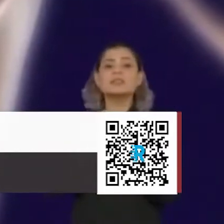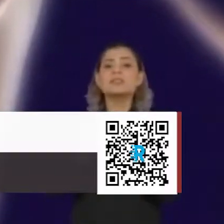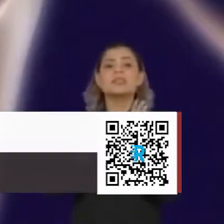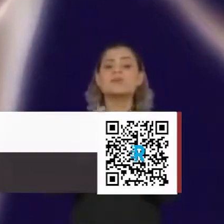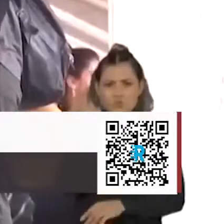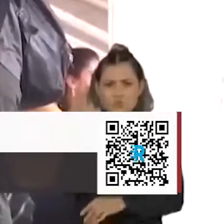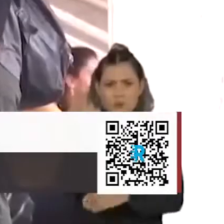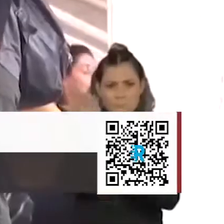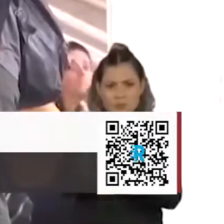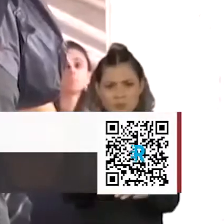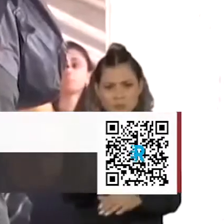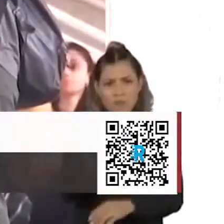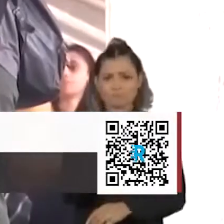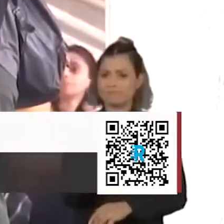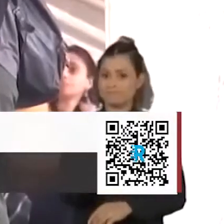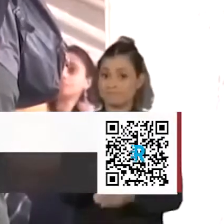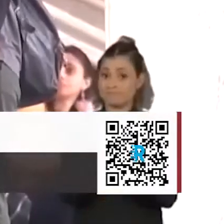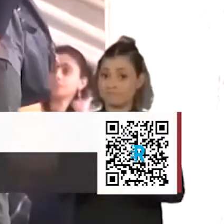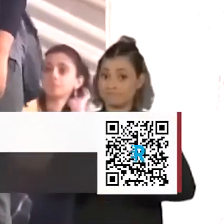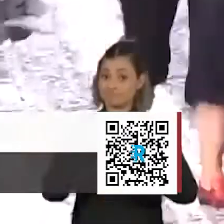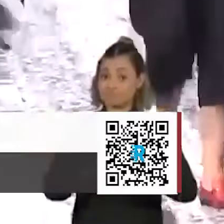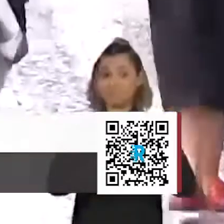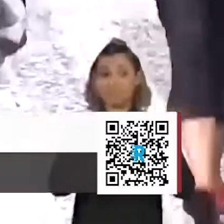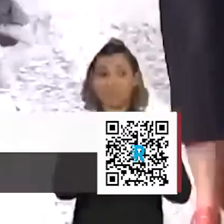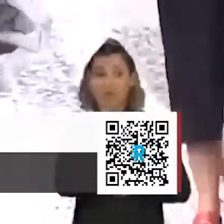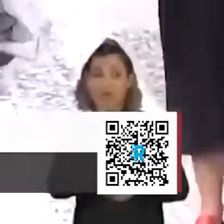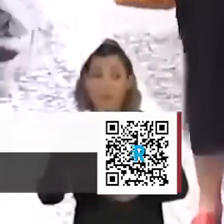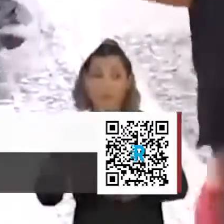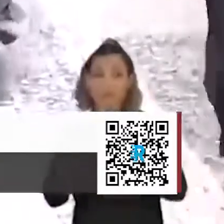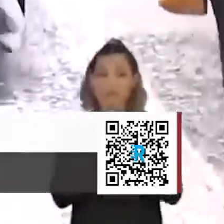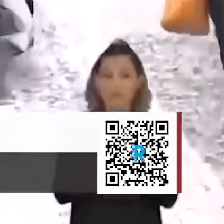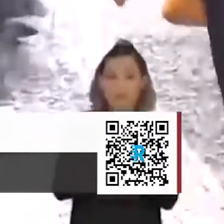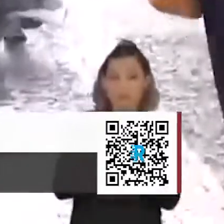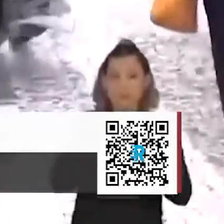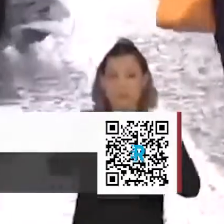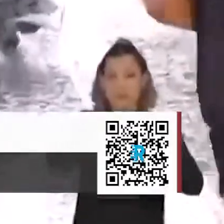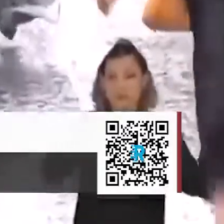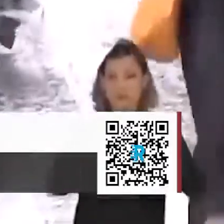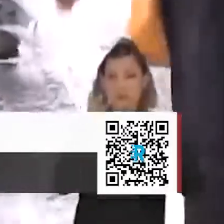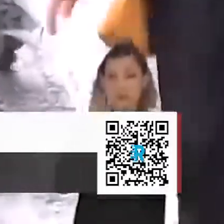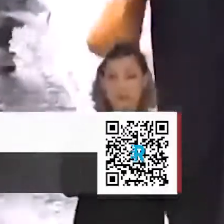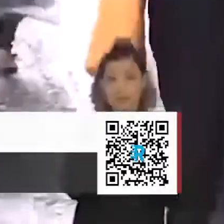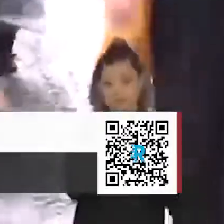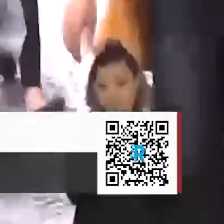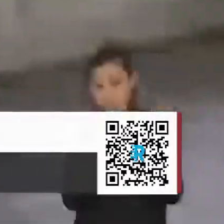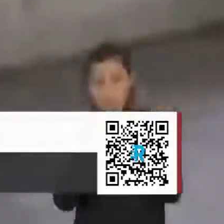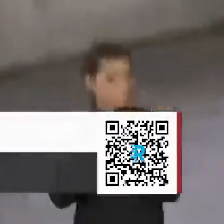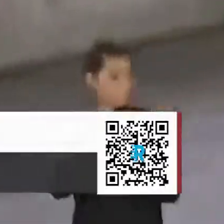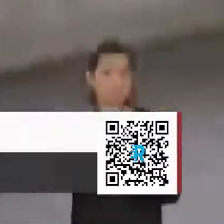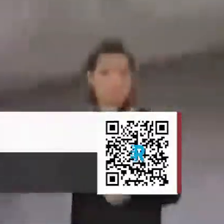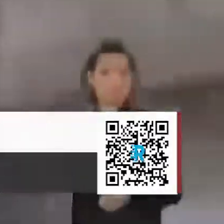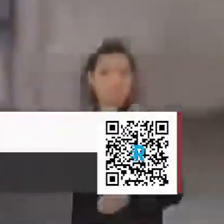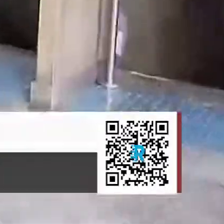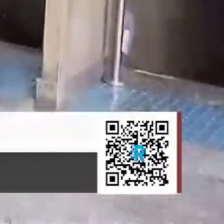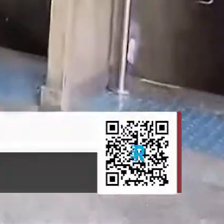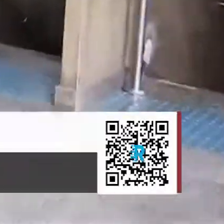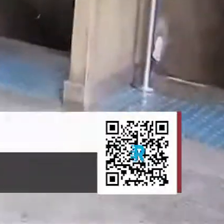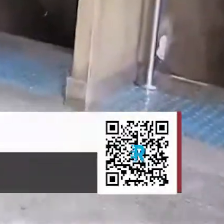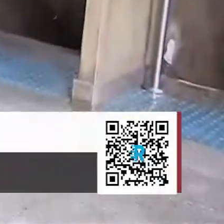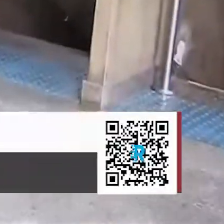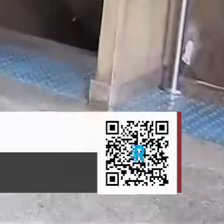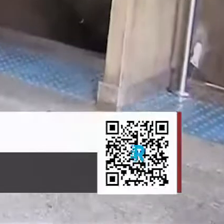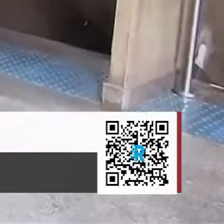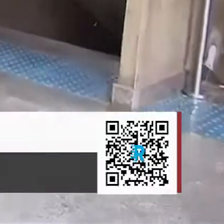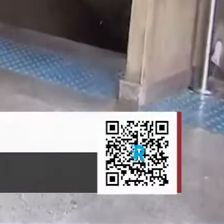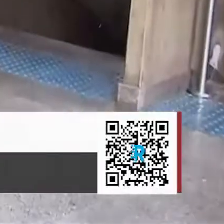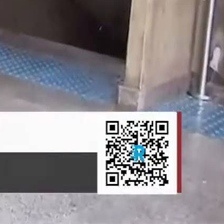novo nome. Nova proposta do Ministério da Educação para o Enem pode acabar com a prova em um único ano.